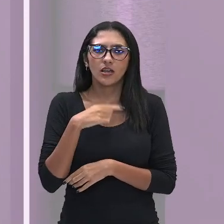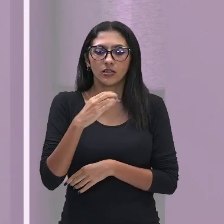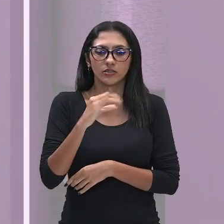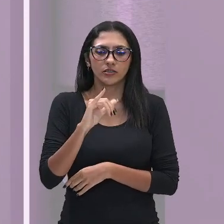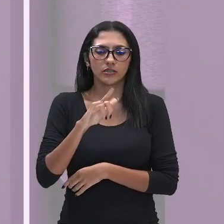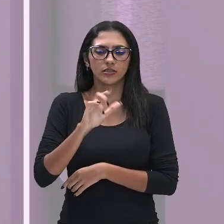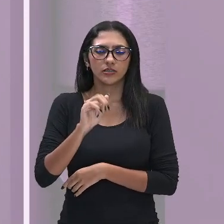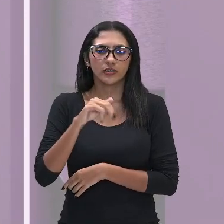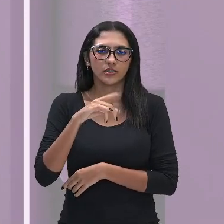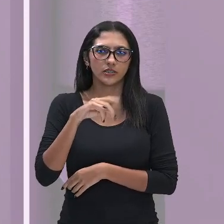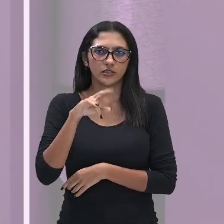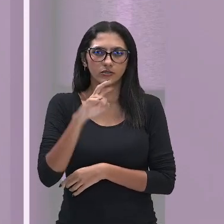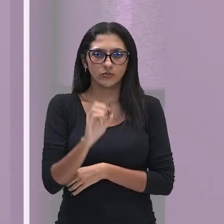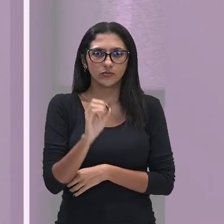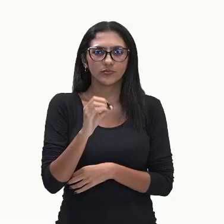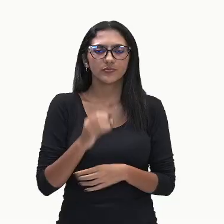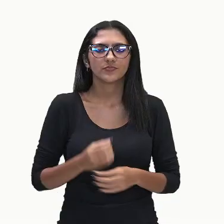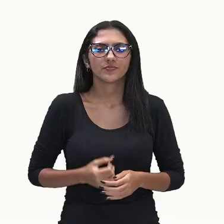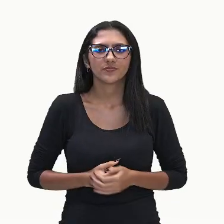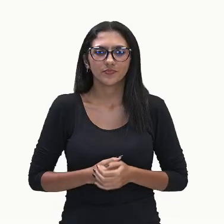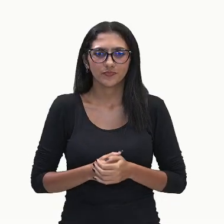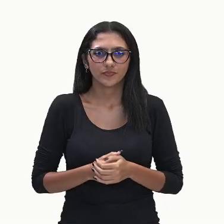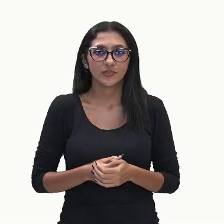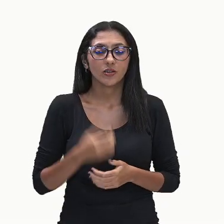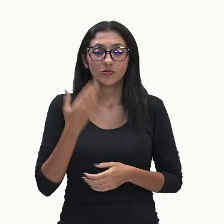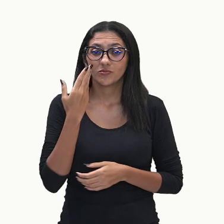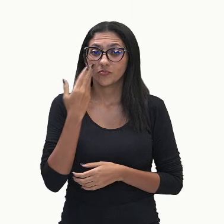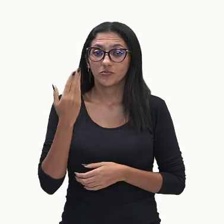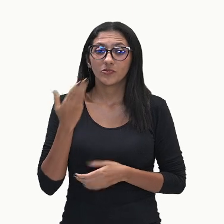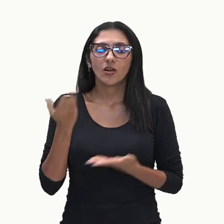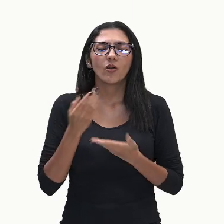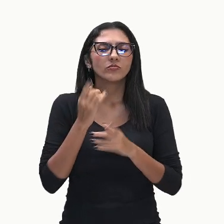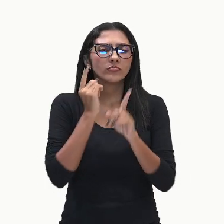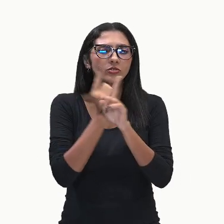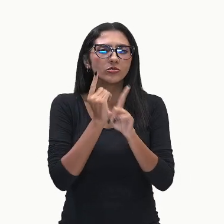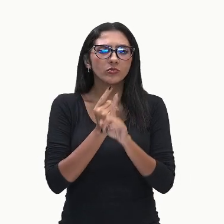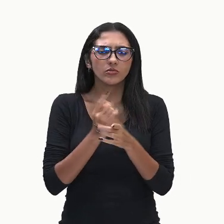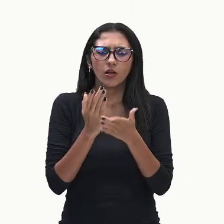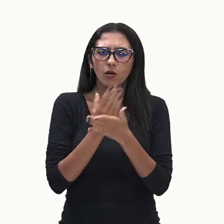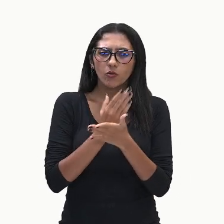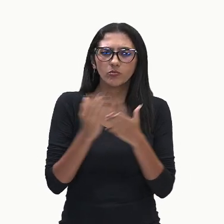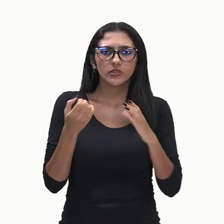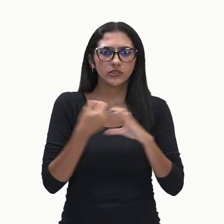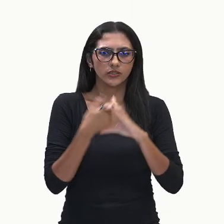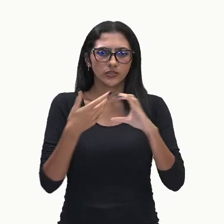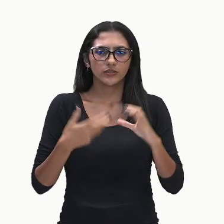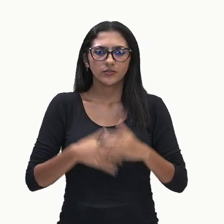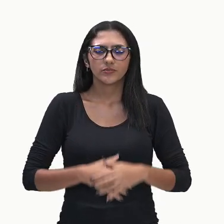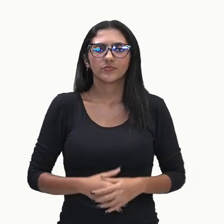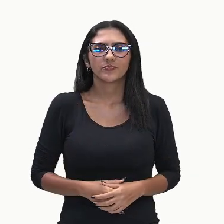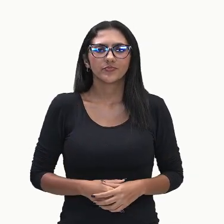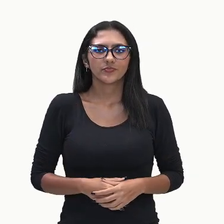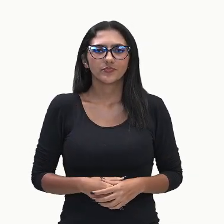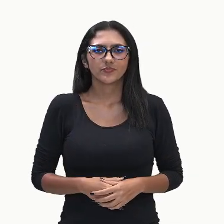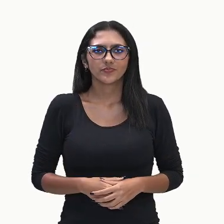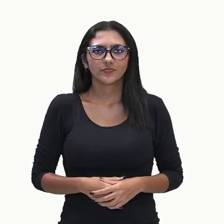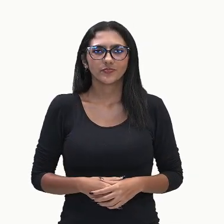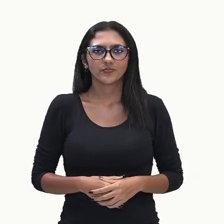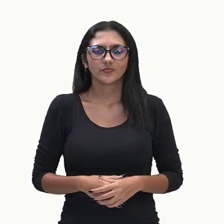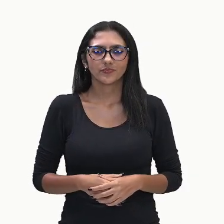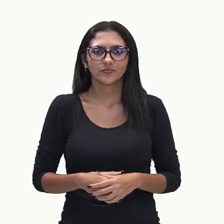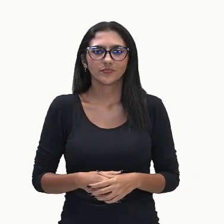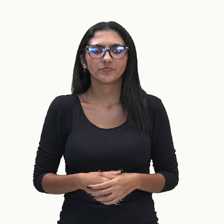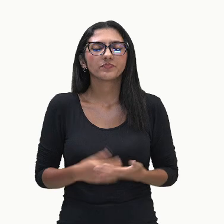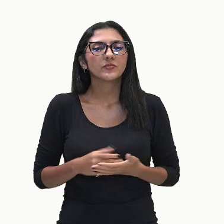um cilindro, tá bom? Vamos continuar aqui na cartela aqui para verificarmos alguns elementos também. Então, beleza.